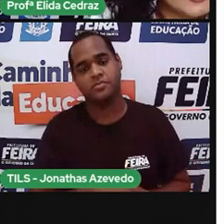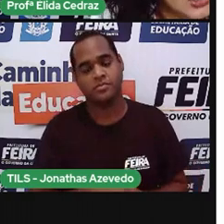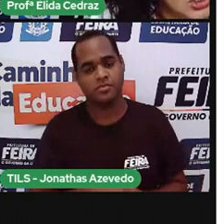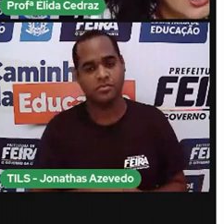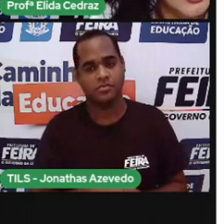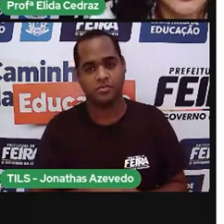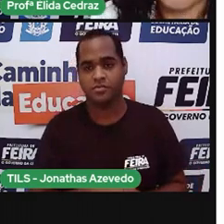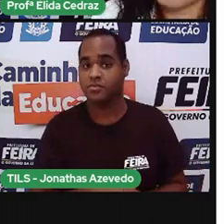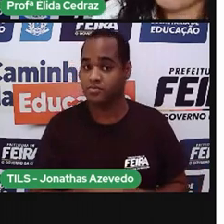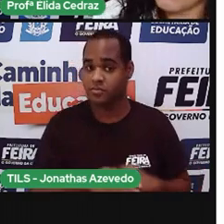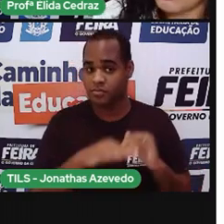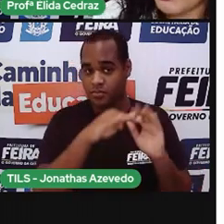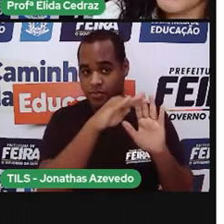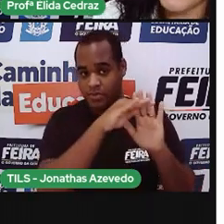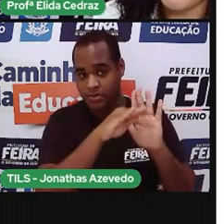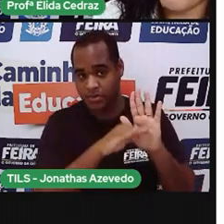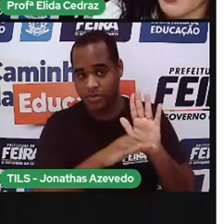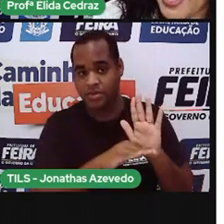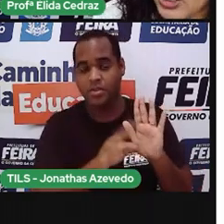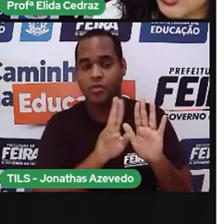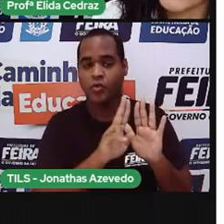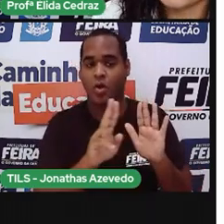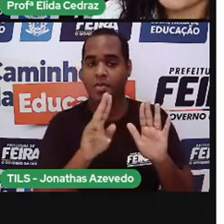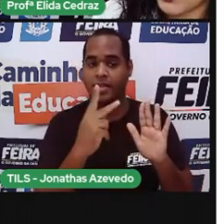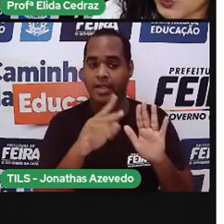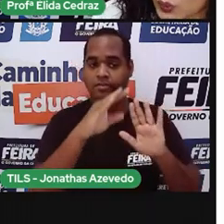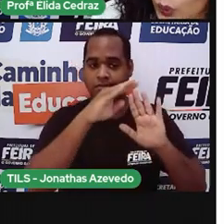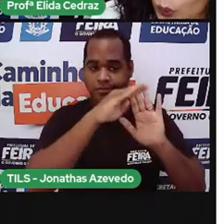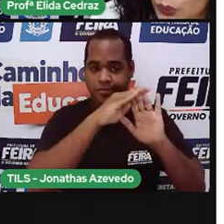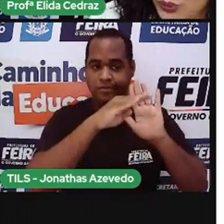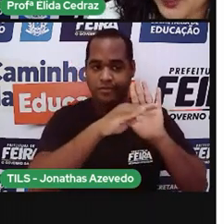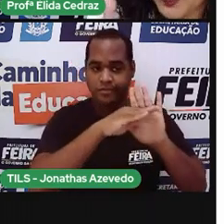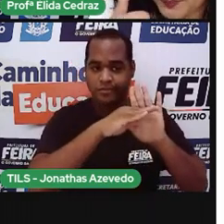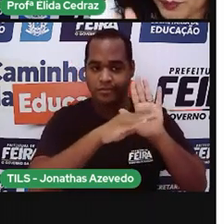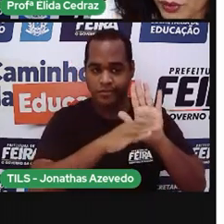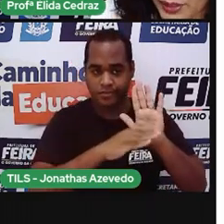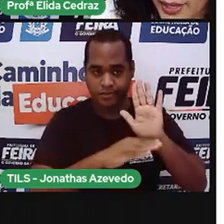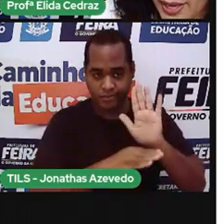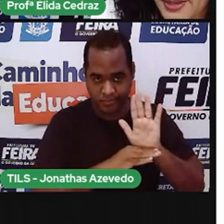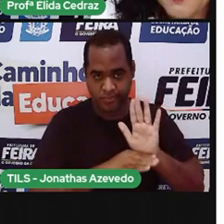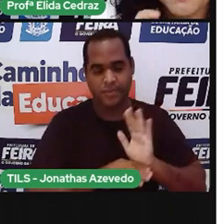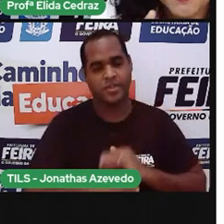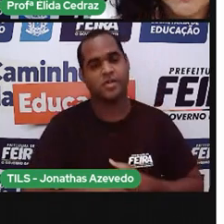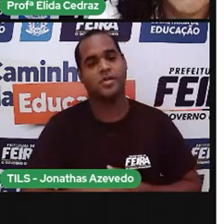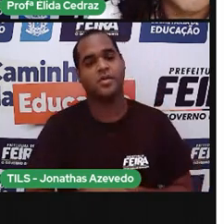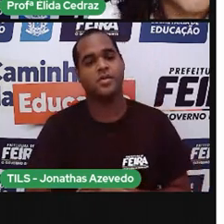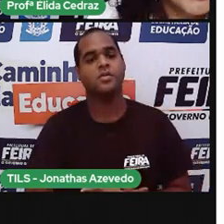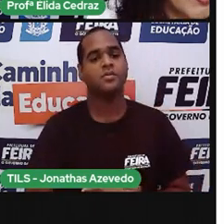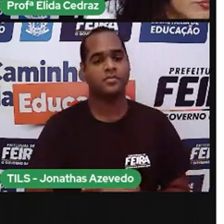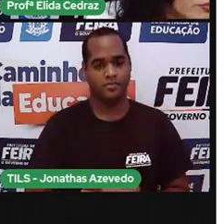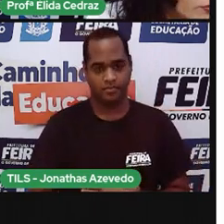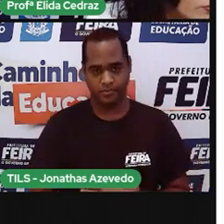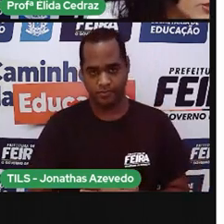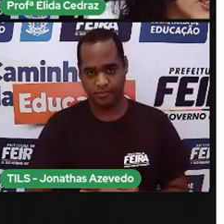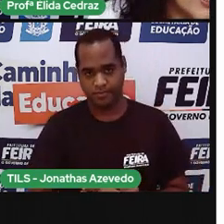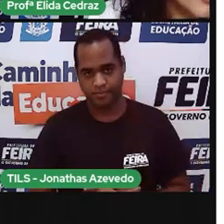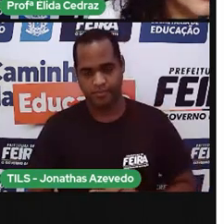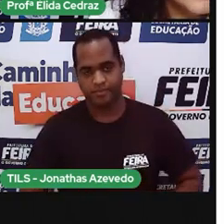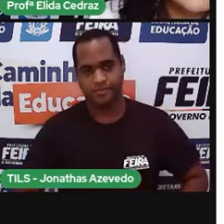que lista é um nome embaixo do outro, ok?